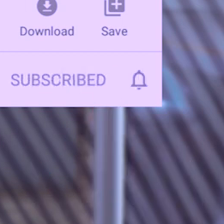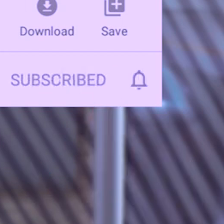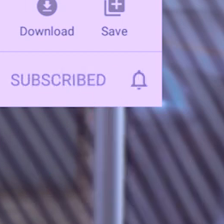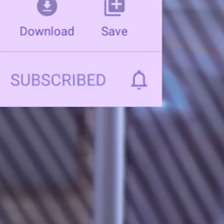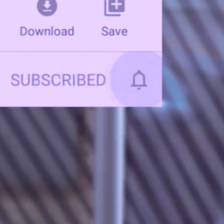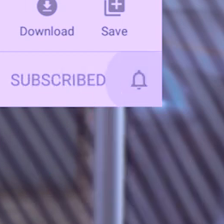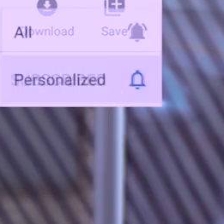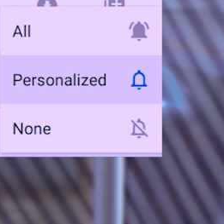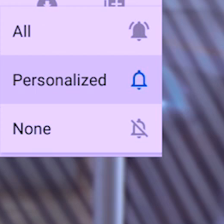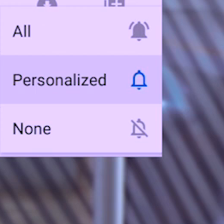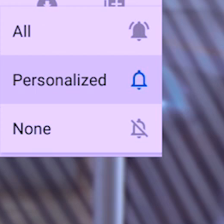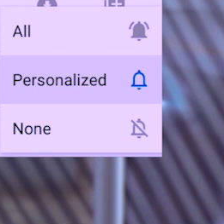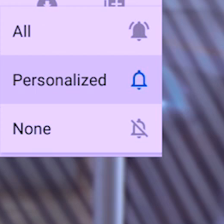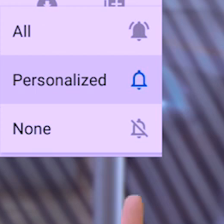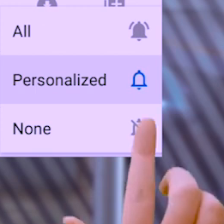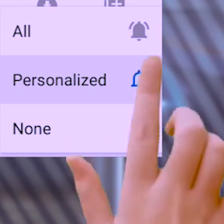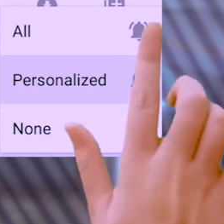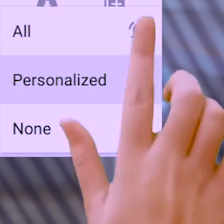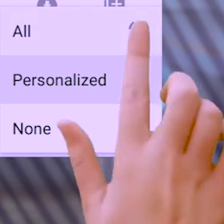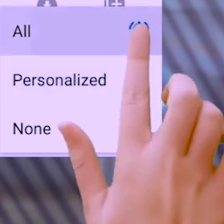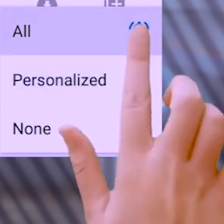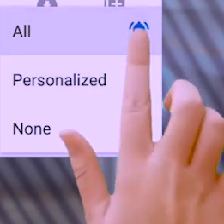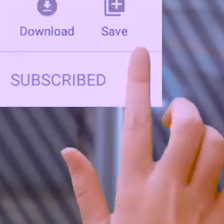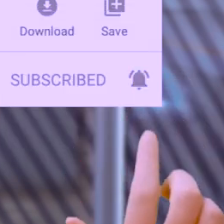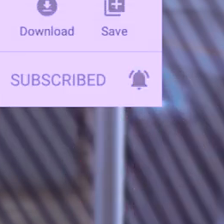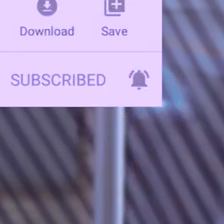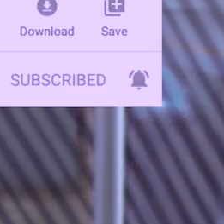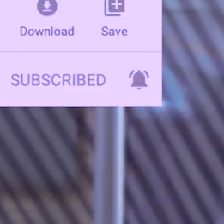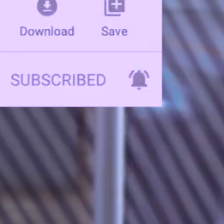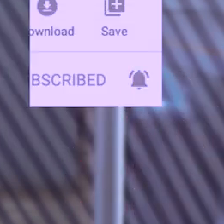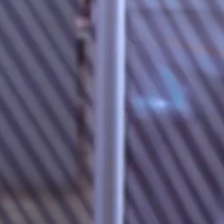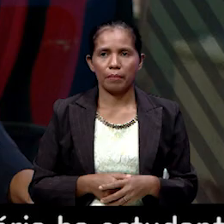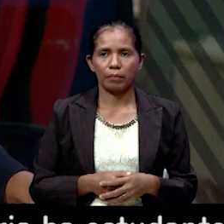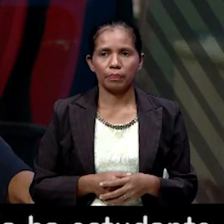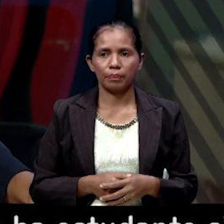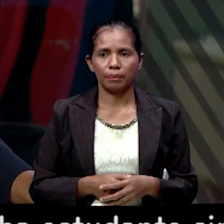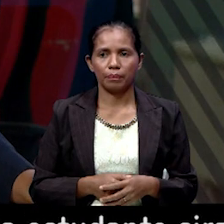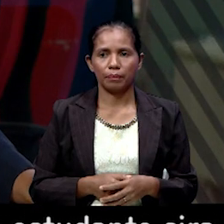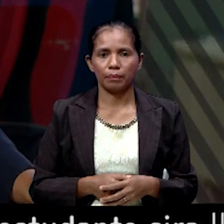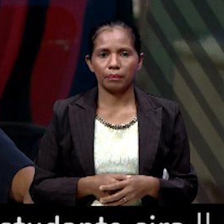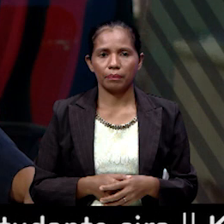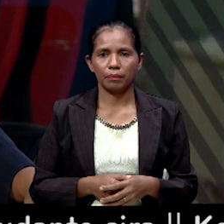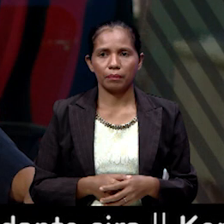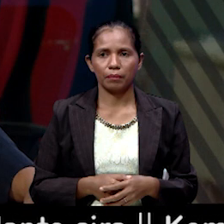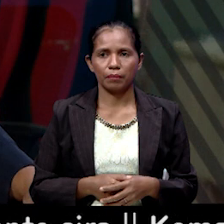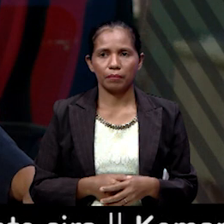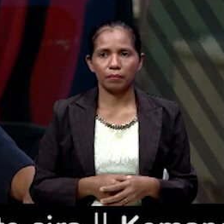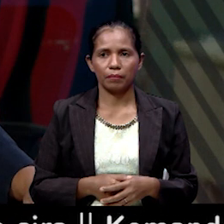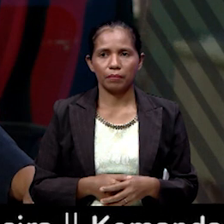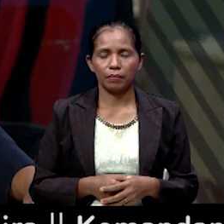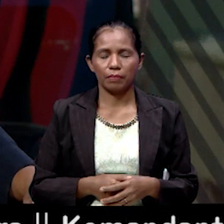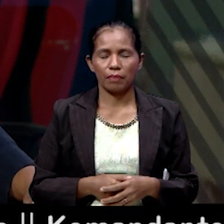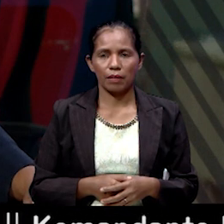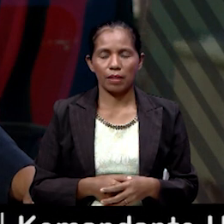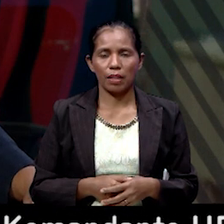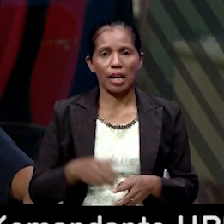no hanehan butang notificação atunune la bele la com informação fon husiami. Desconfia membro Psic Balong